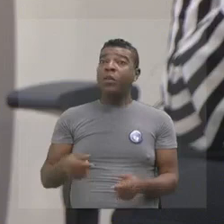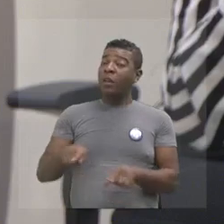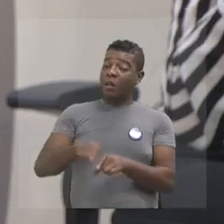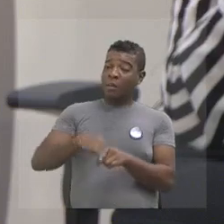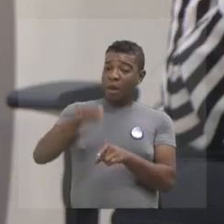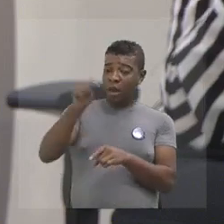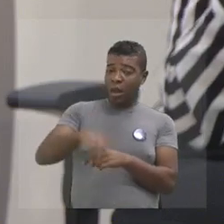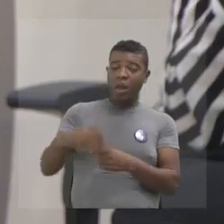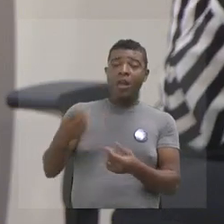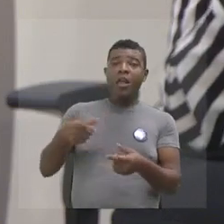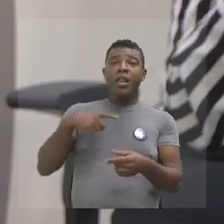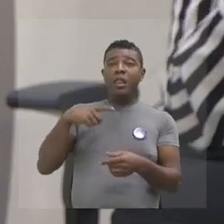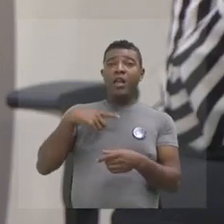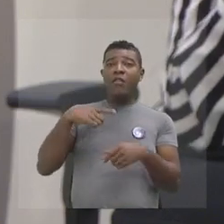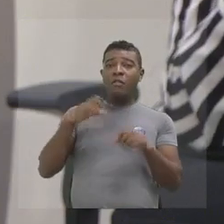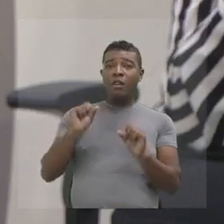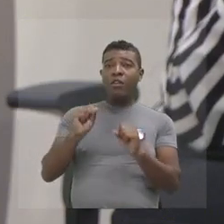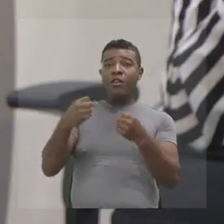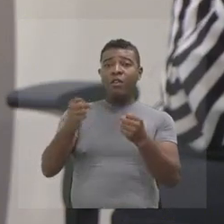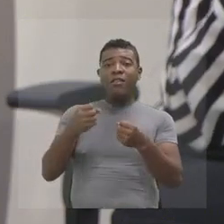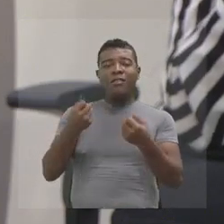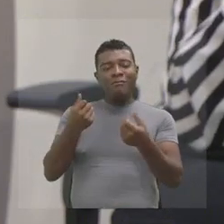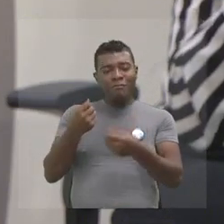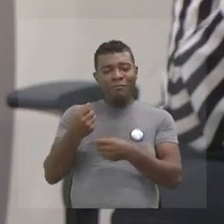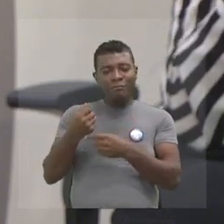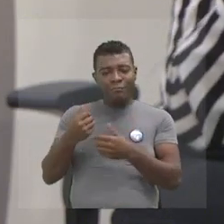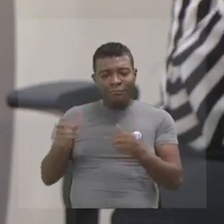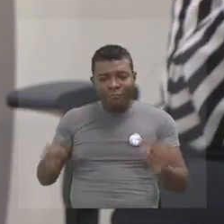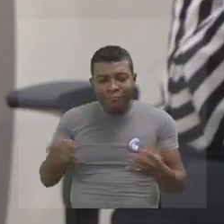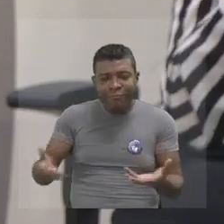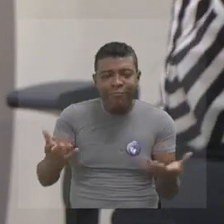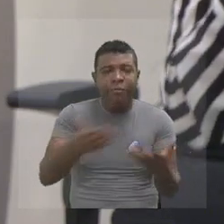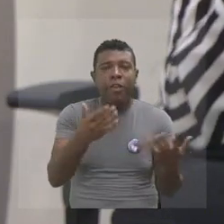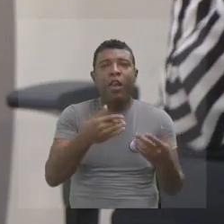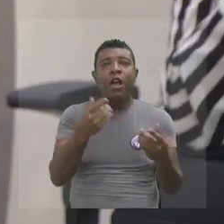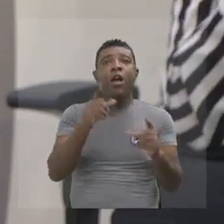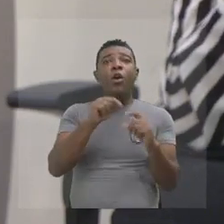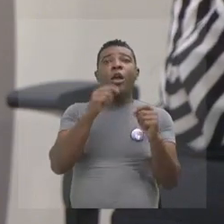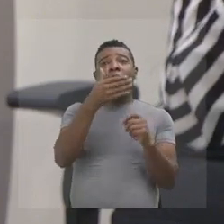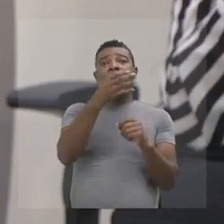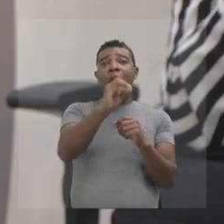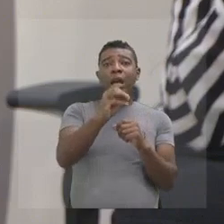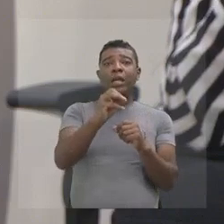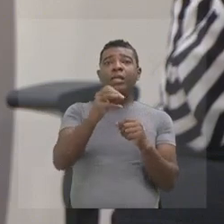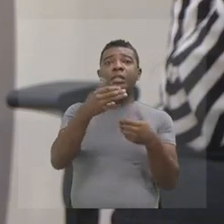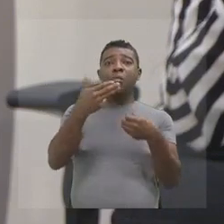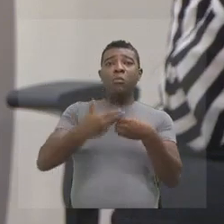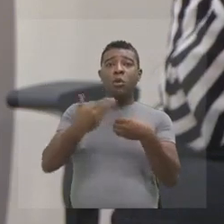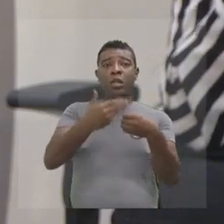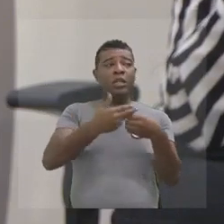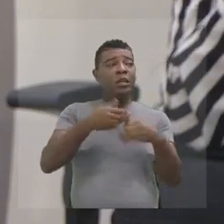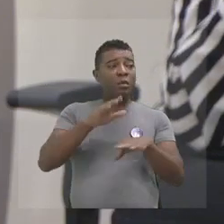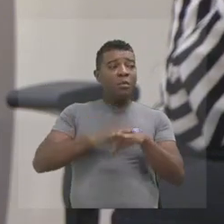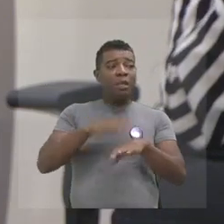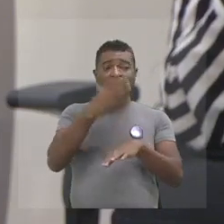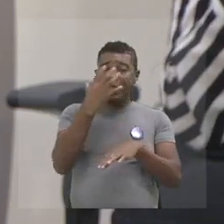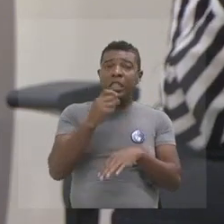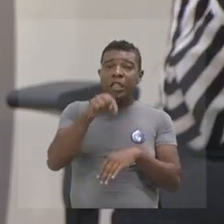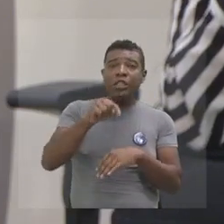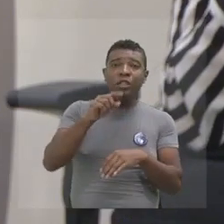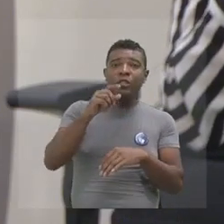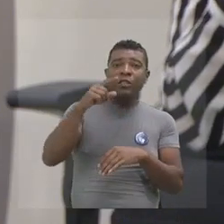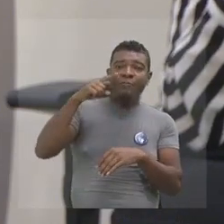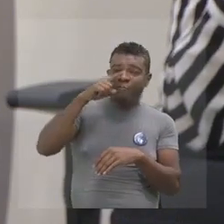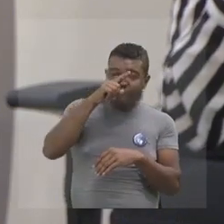com os municípios fizemos o levantamento dos dez municípios mais críticos do desmatamento ilegal no estado de Minas Gerais chamamos os prefeitos